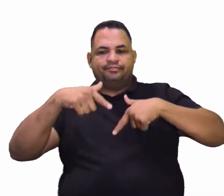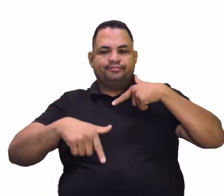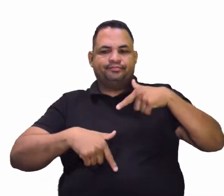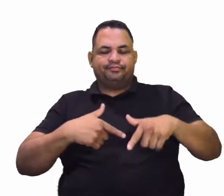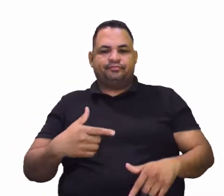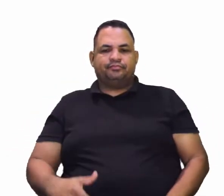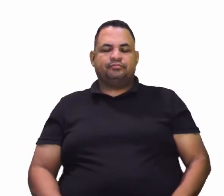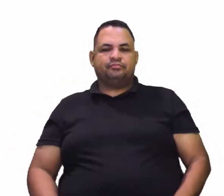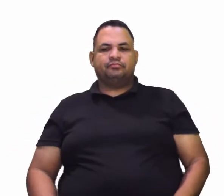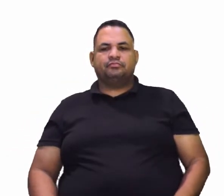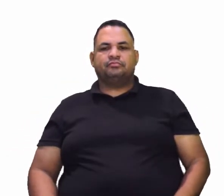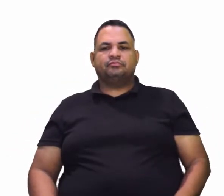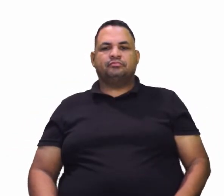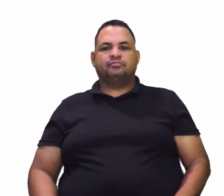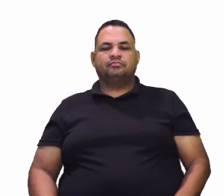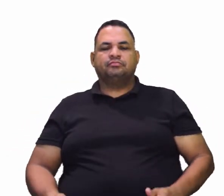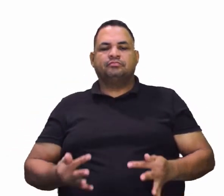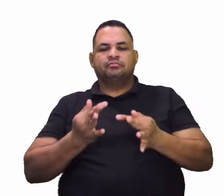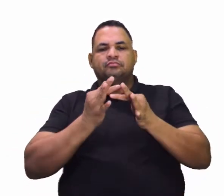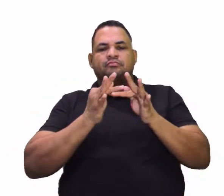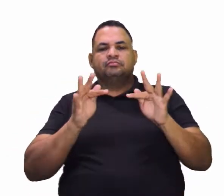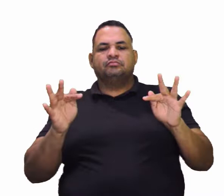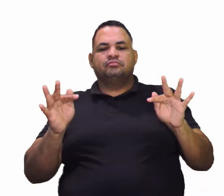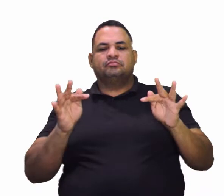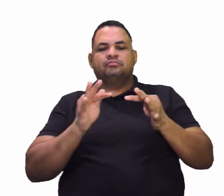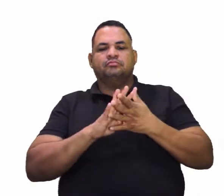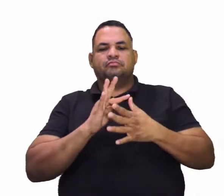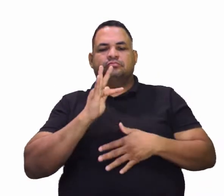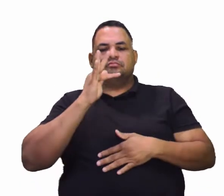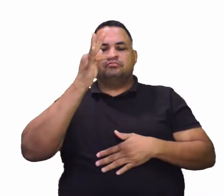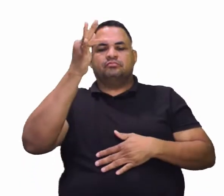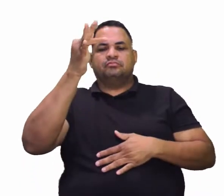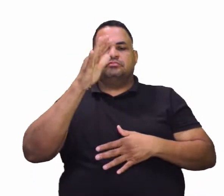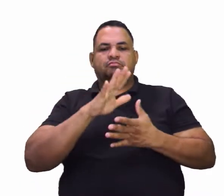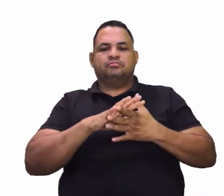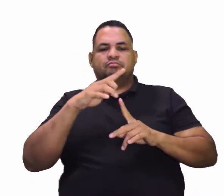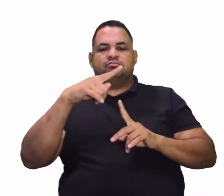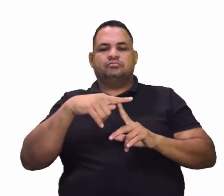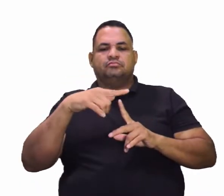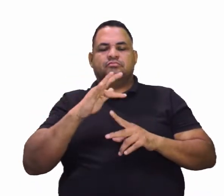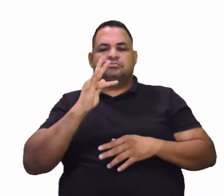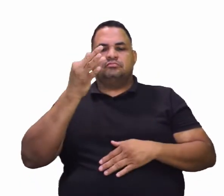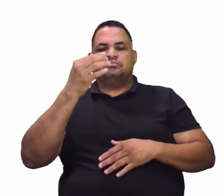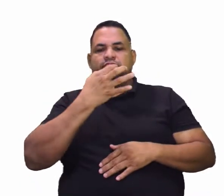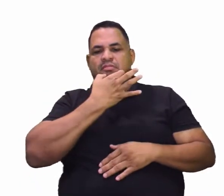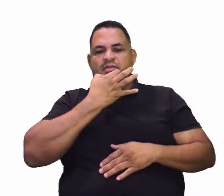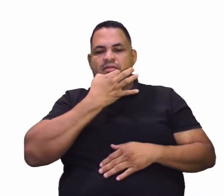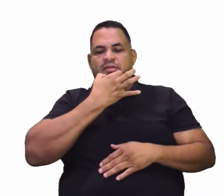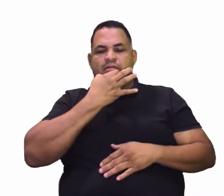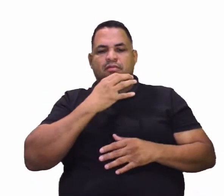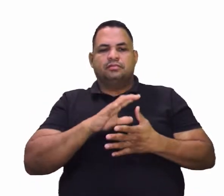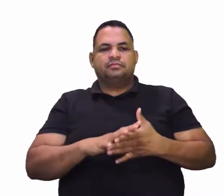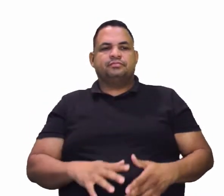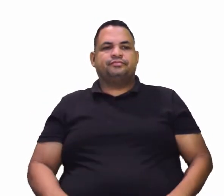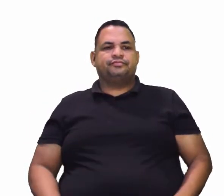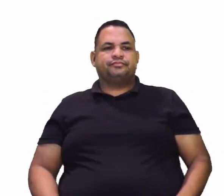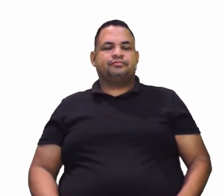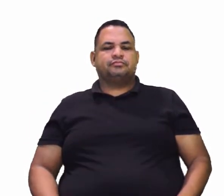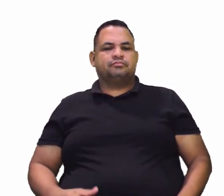só. Essa frase está no futuro e é um dos tipos de futuro no inglês, que nós chamamos do